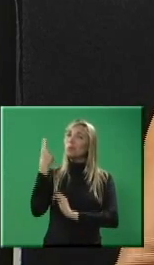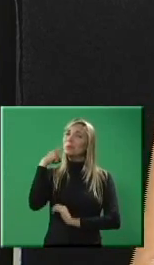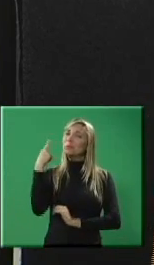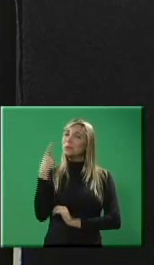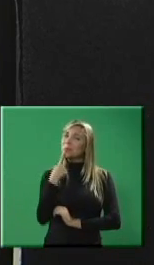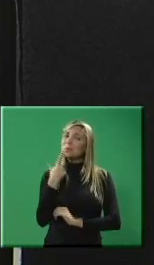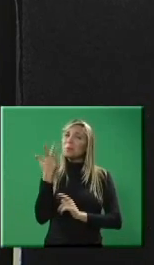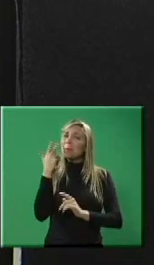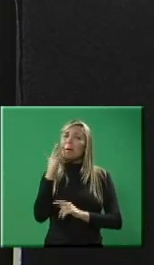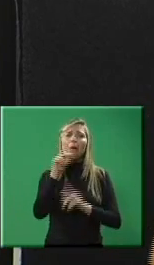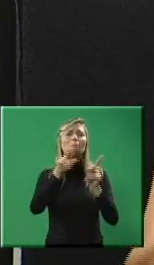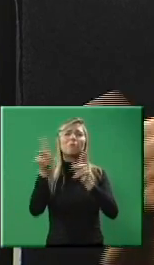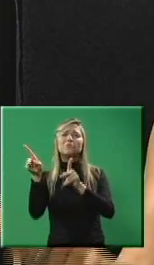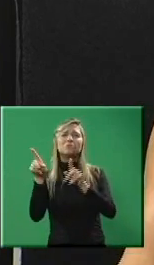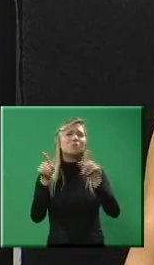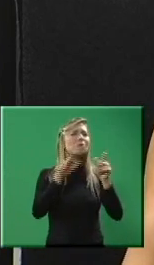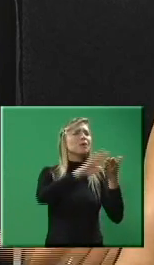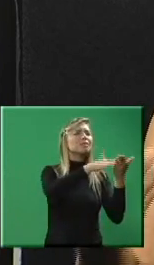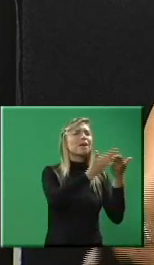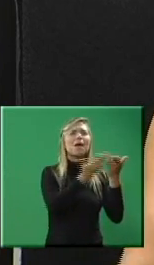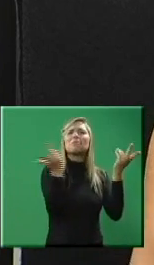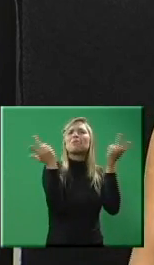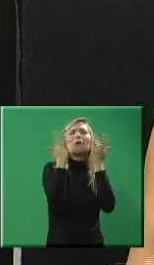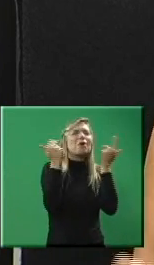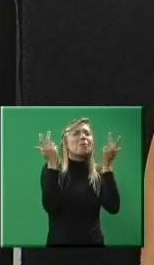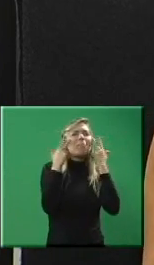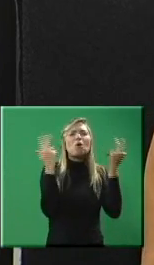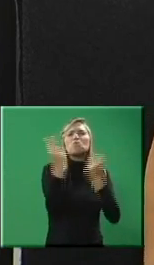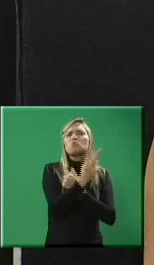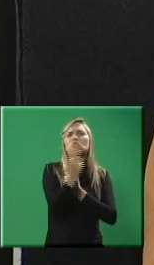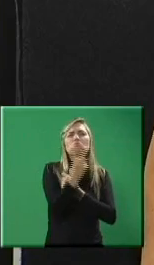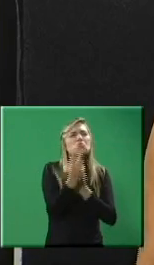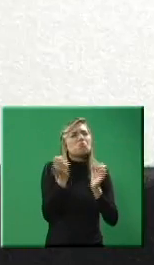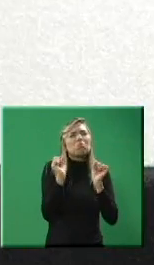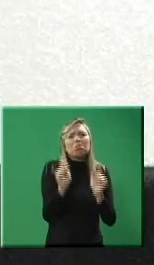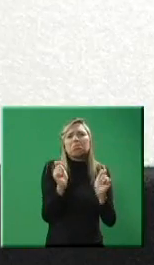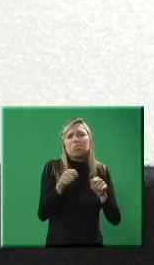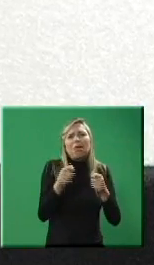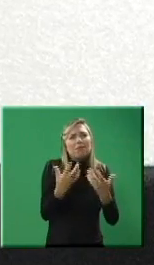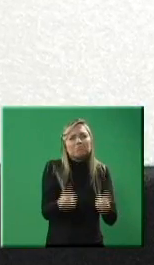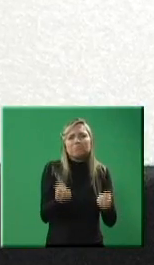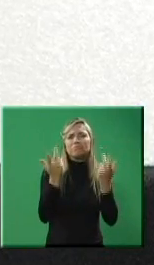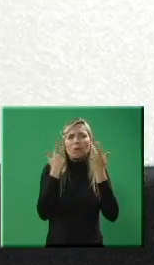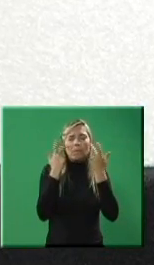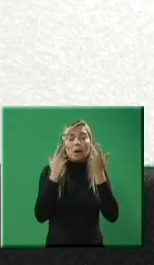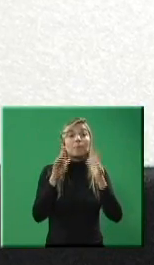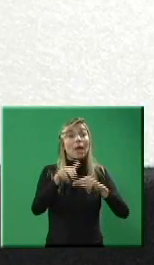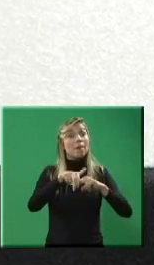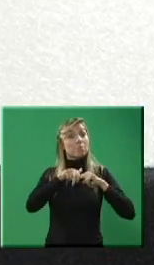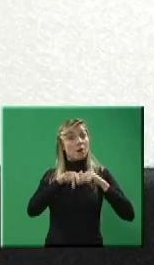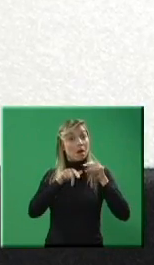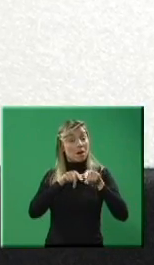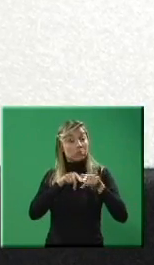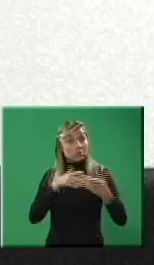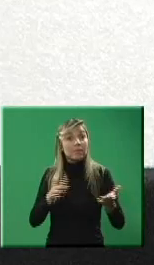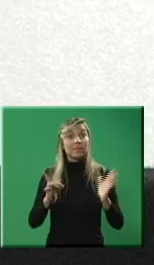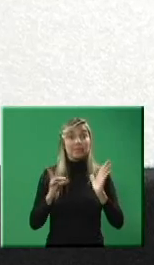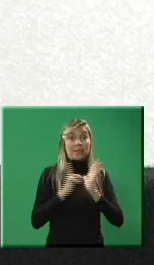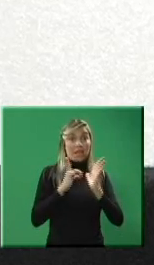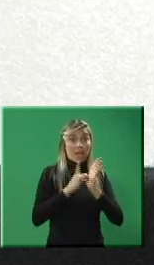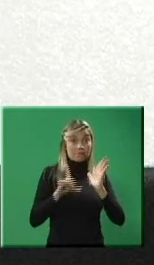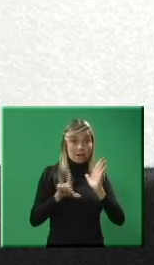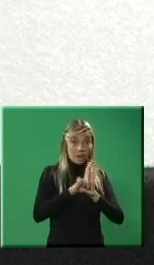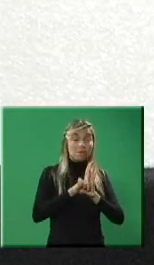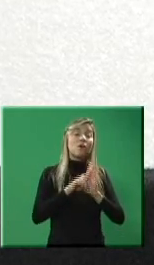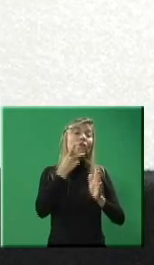a presença do professor e intérprete trabalhando ao mesmo tempo. E, por isso, o próprio decreto